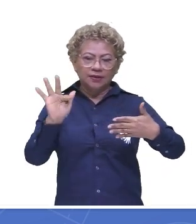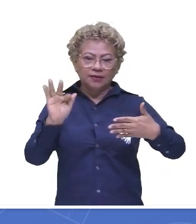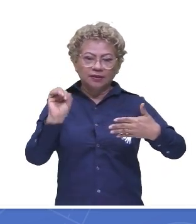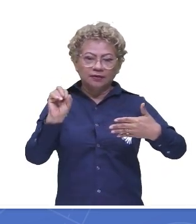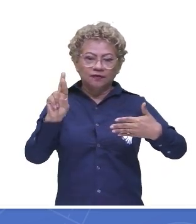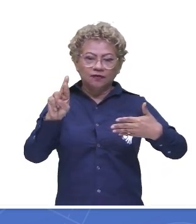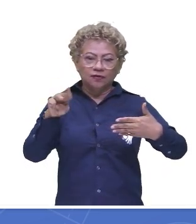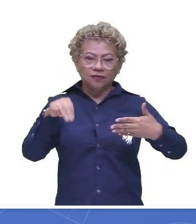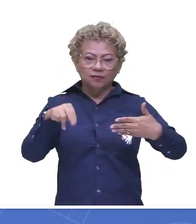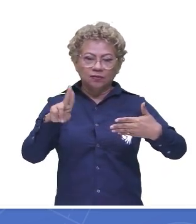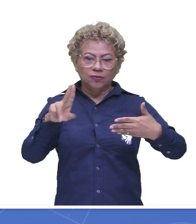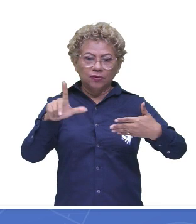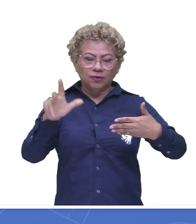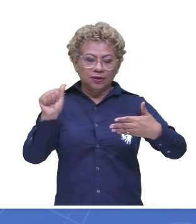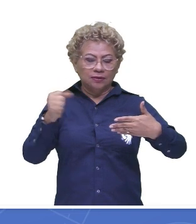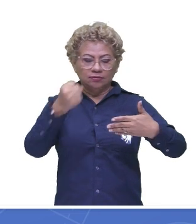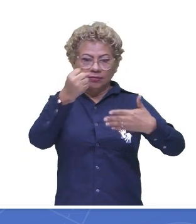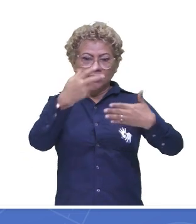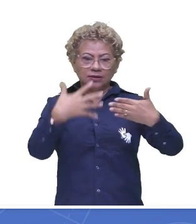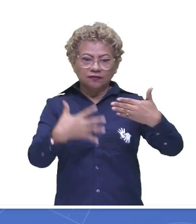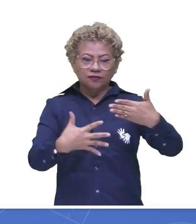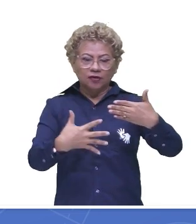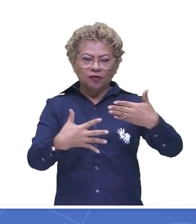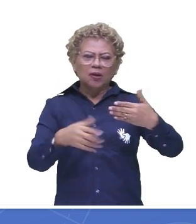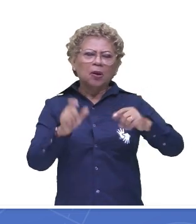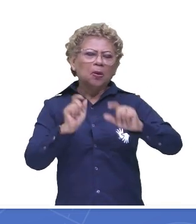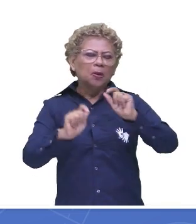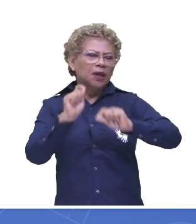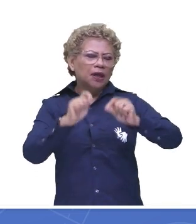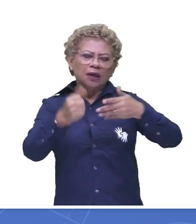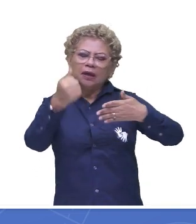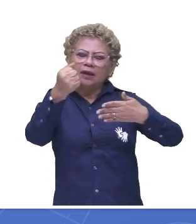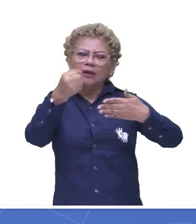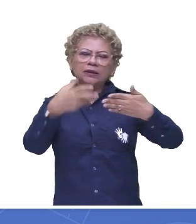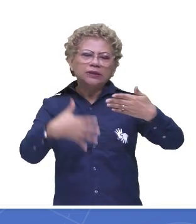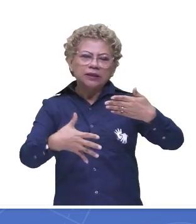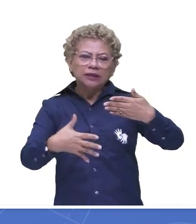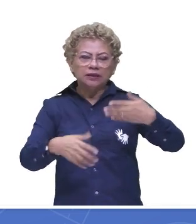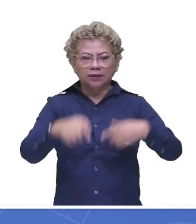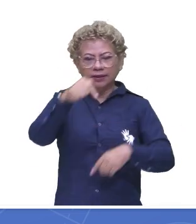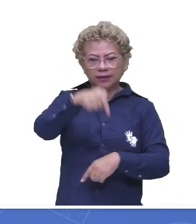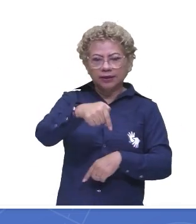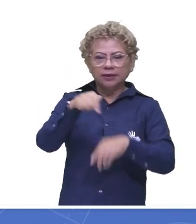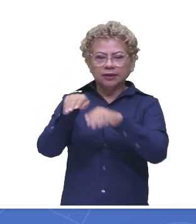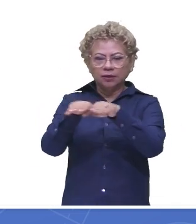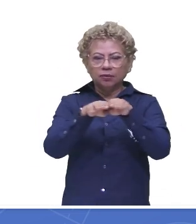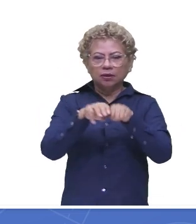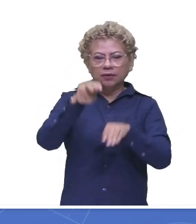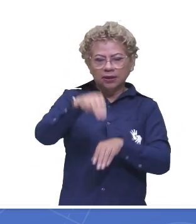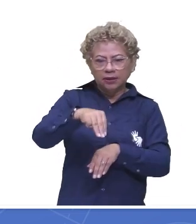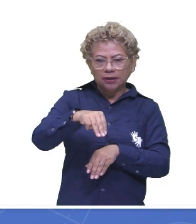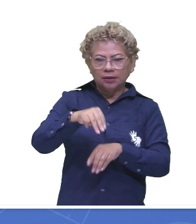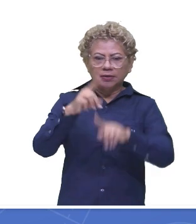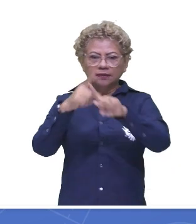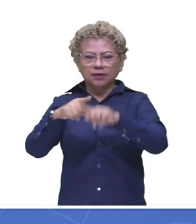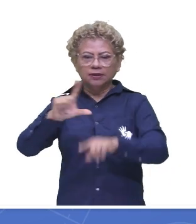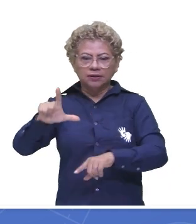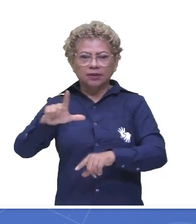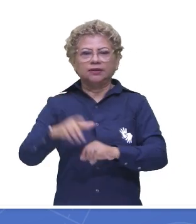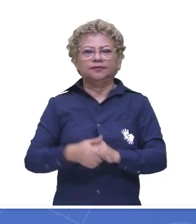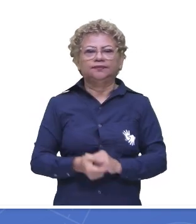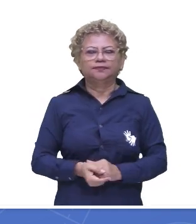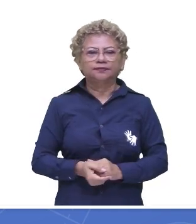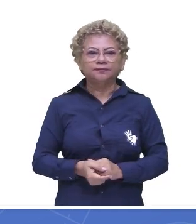Qimala, Qimala. E o que é que significa cada uma dessas letras aqui? Q, M e L, vamos lá. O